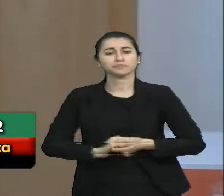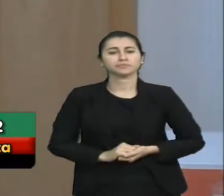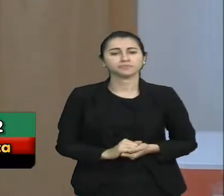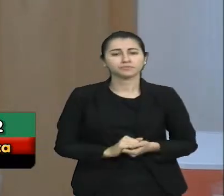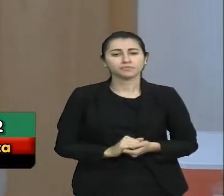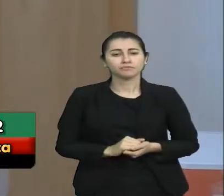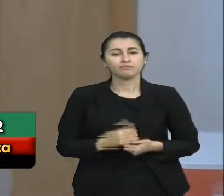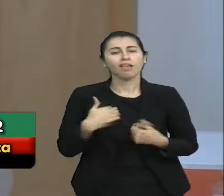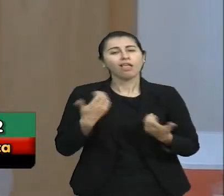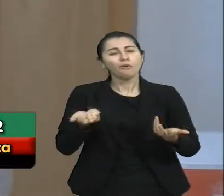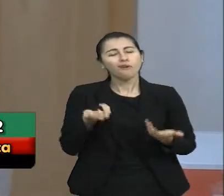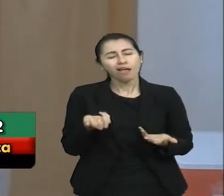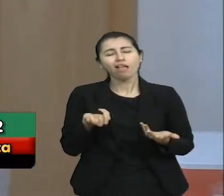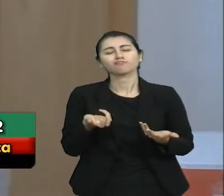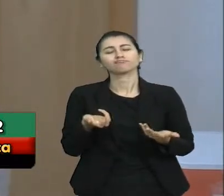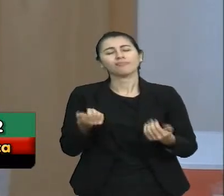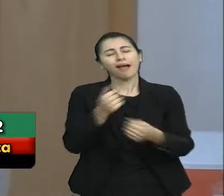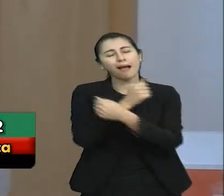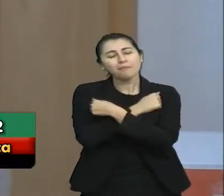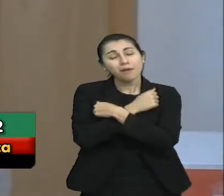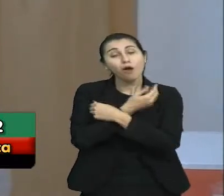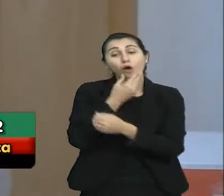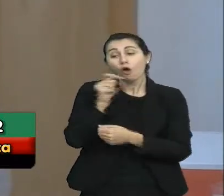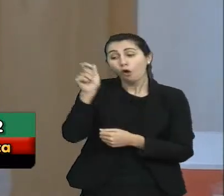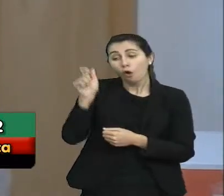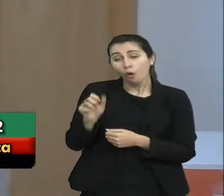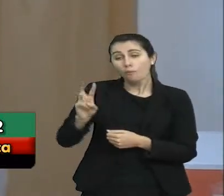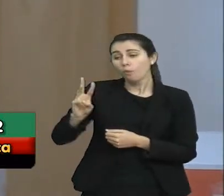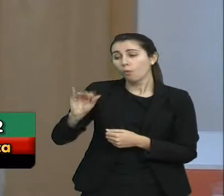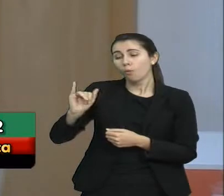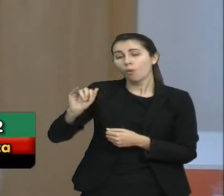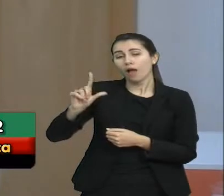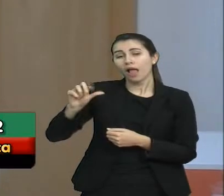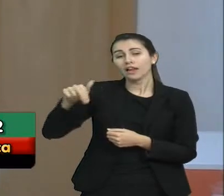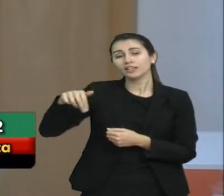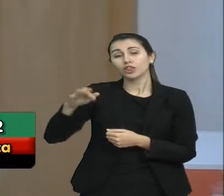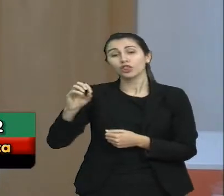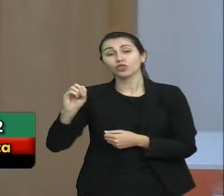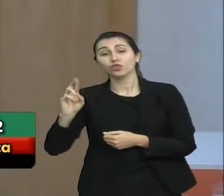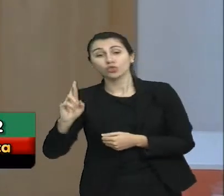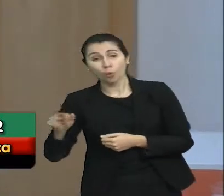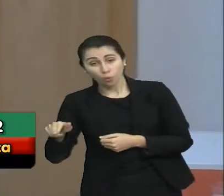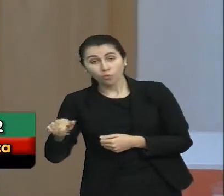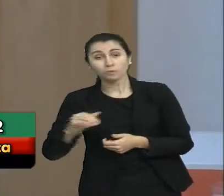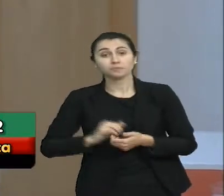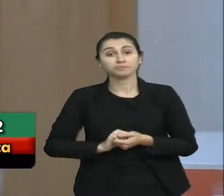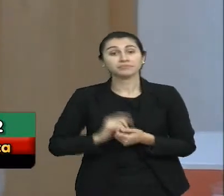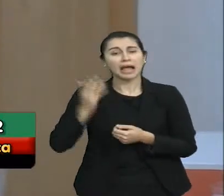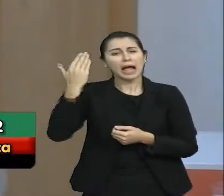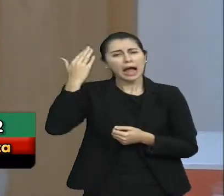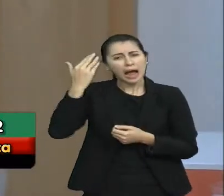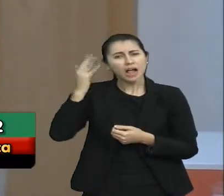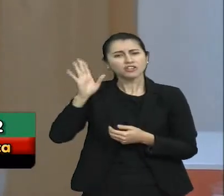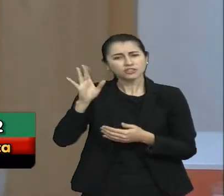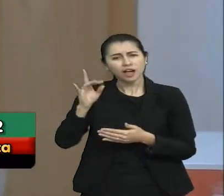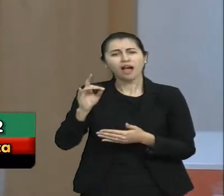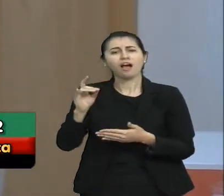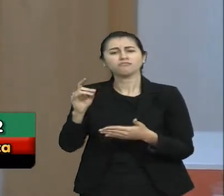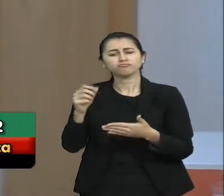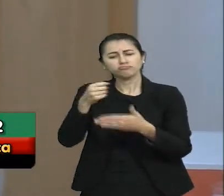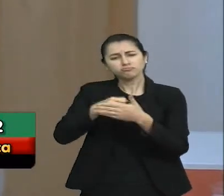quero deixar o meu abraço aqui ao Wellington Deda, que chegou a fazer um ato em 2017 na Casa de Angola.